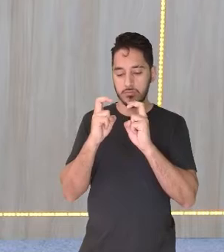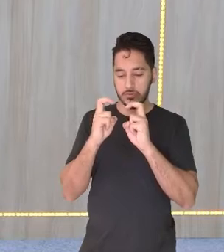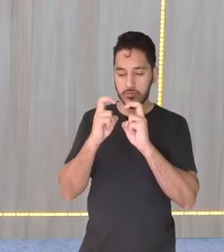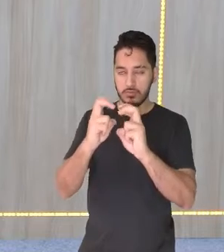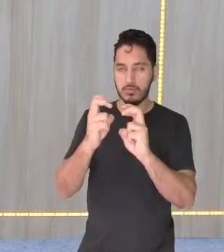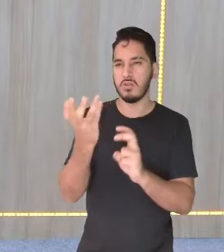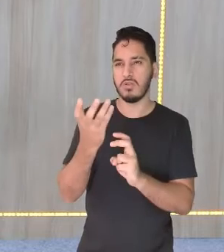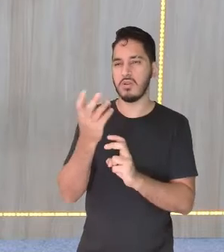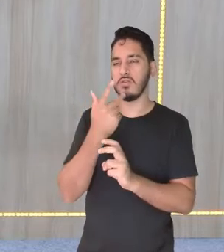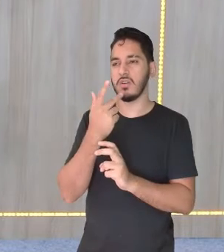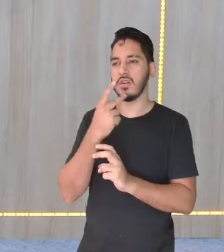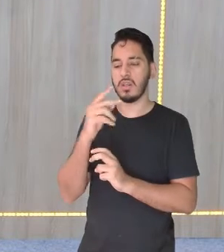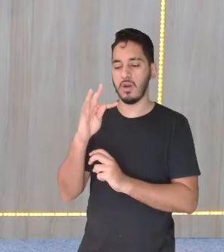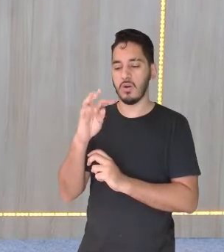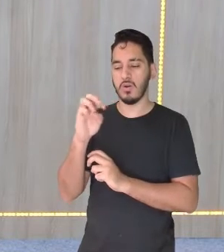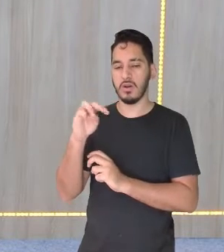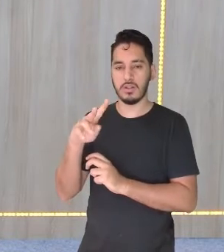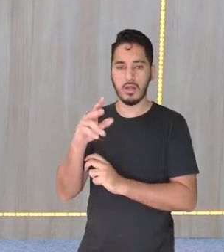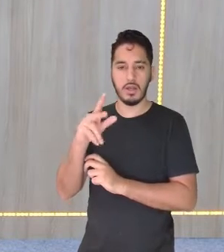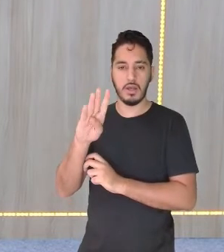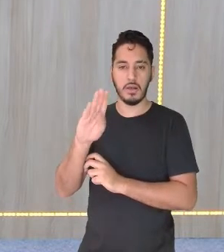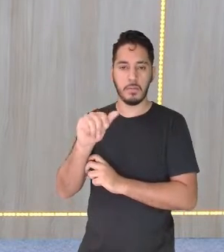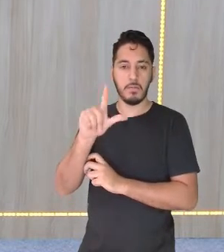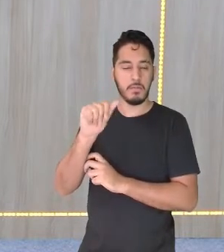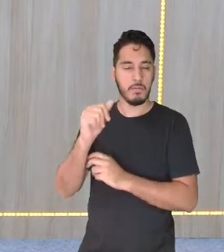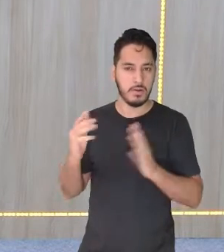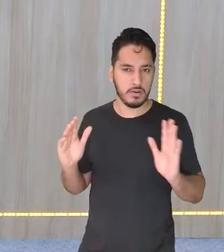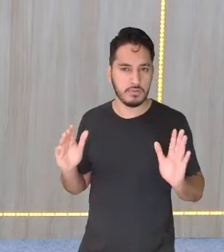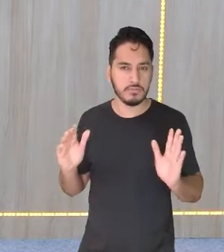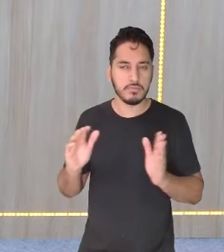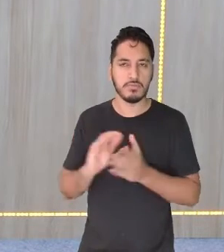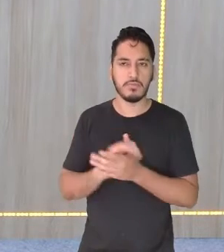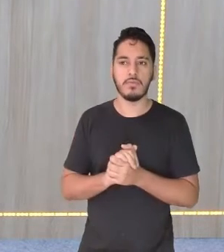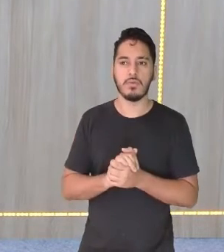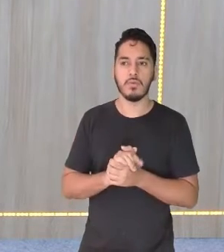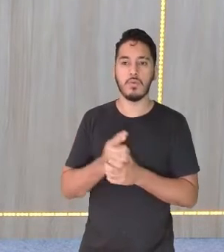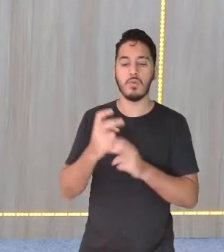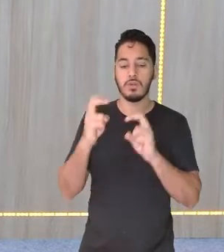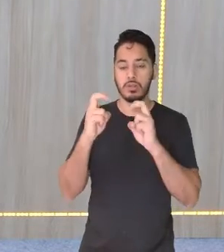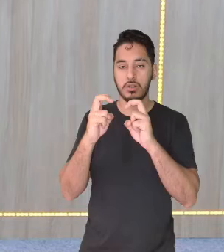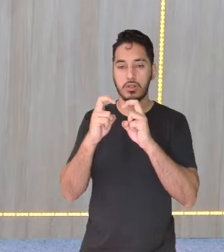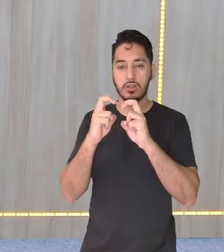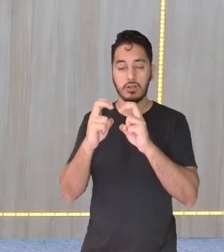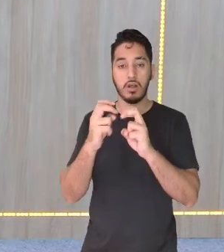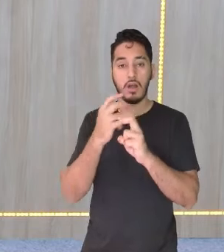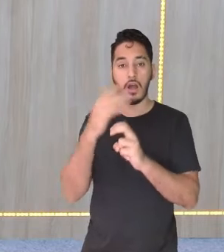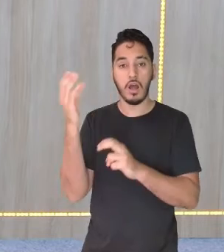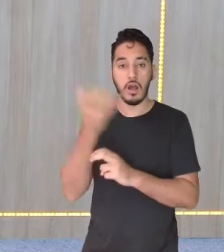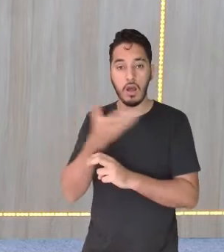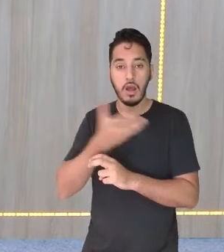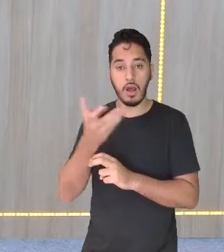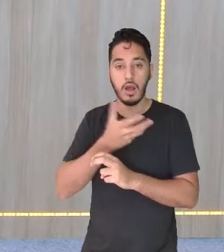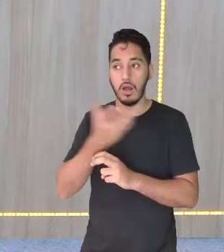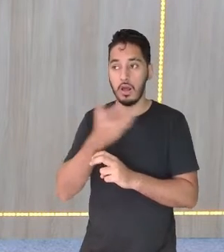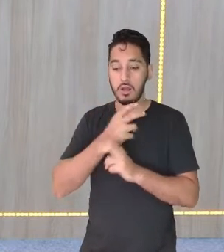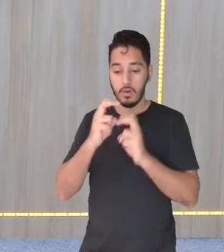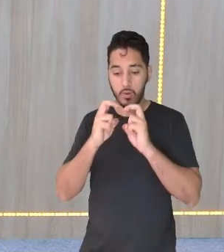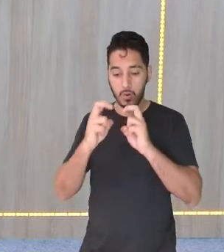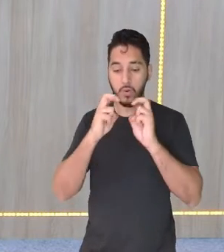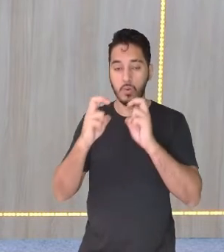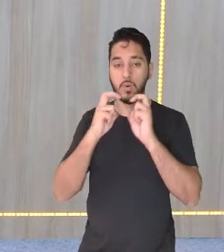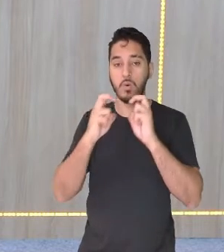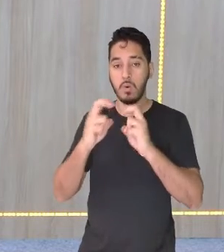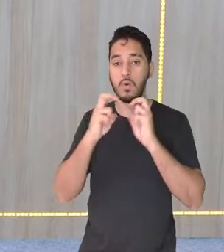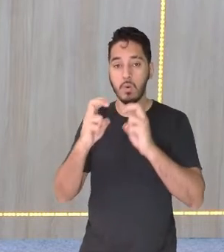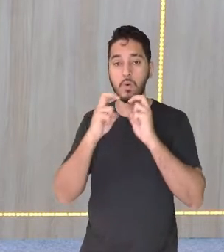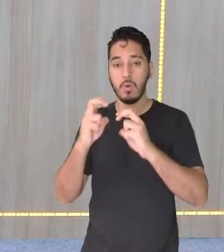é o chamado trem-bala, né? Menino, uma coisa assim... O trem, ele pega tanta velocidade que ele nem encosta na linha férrea.